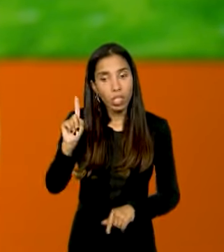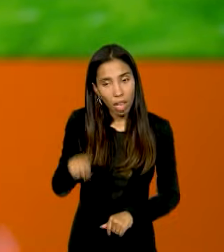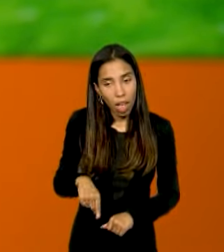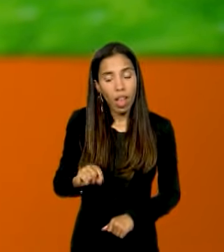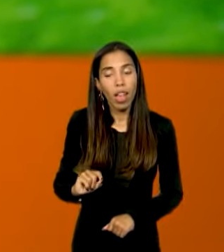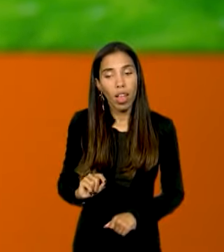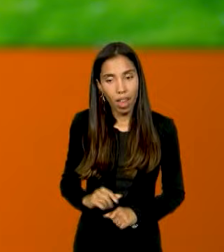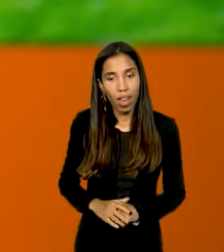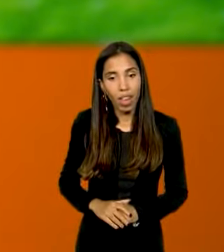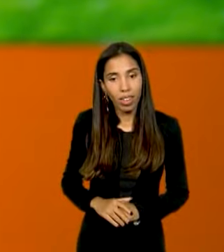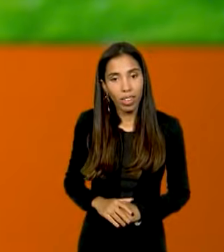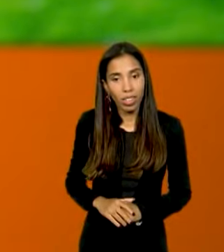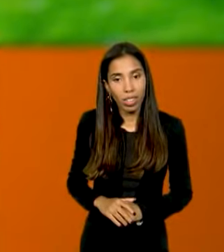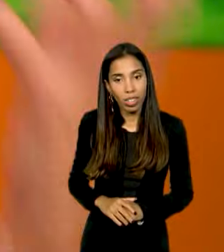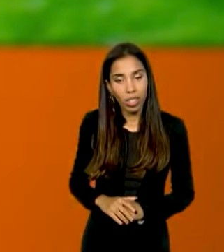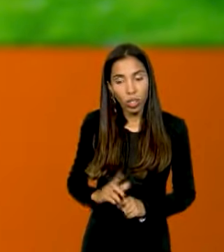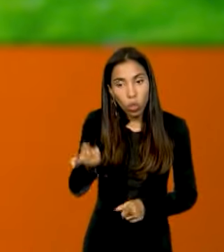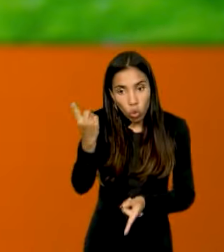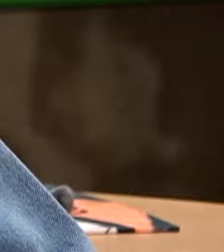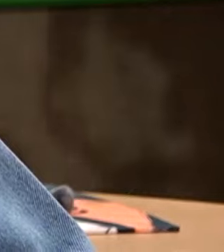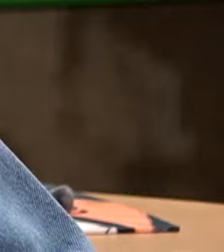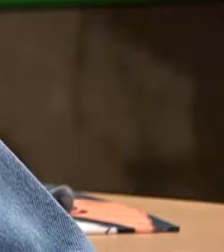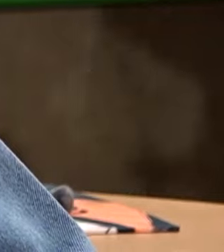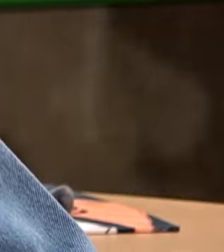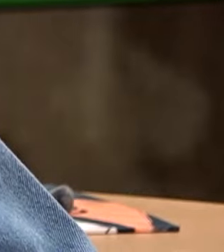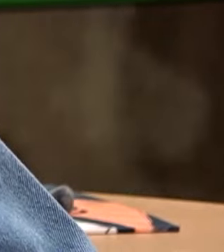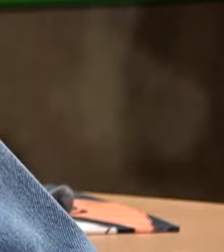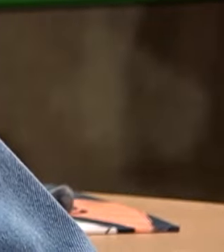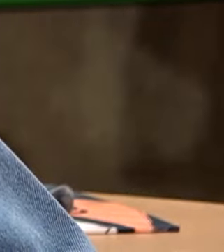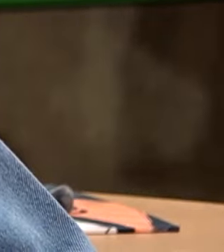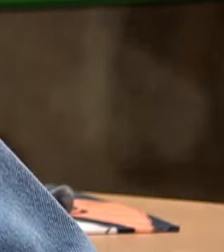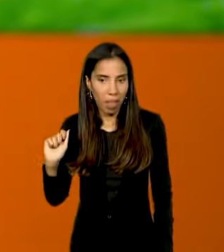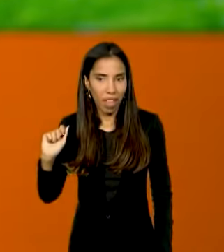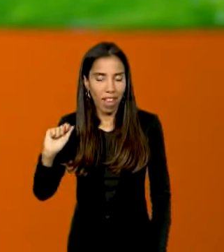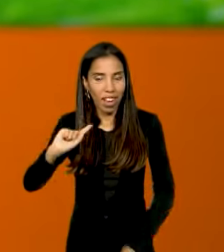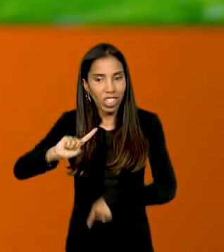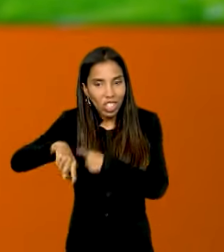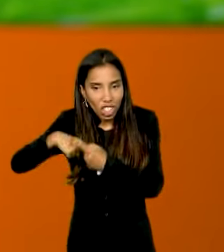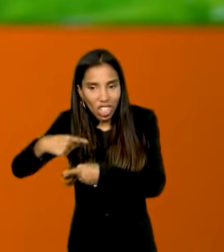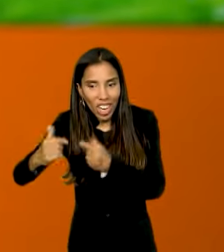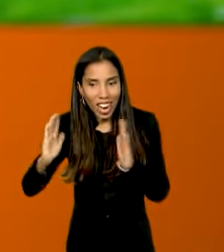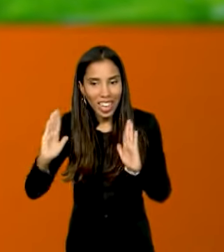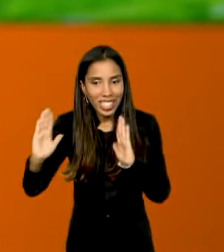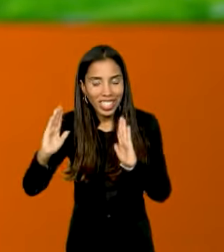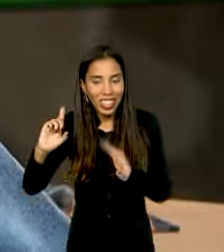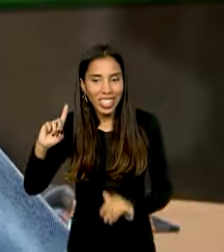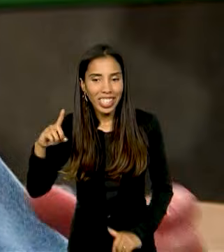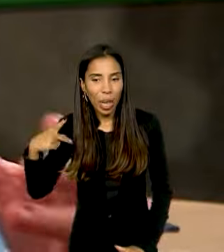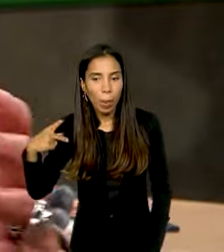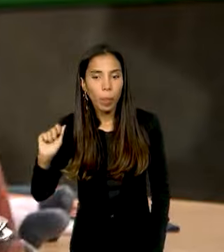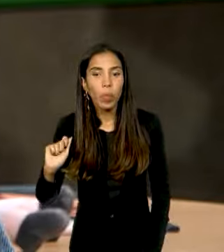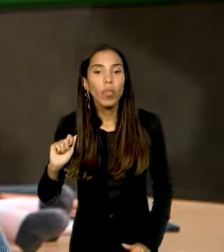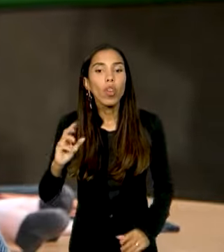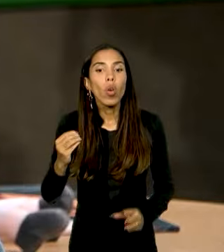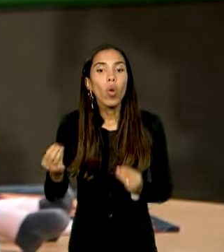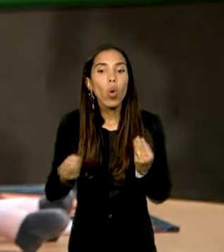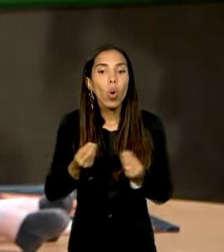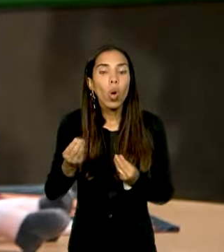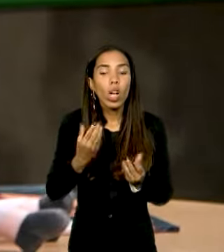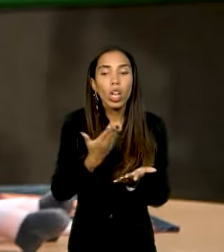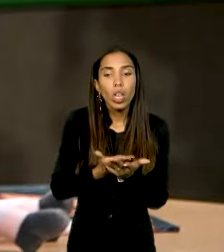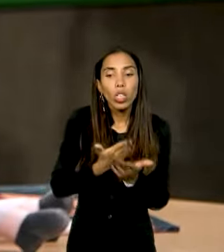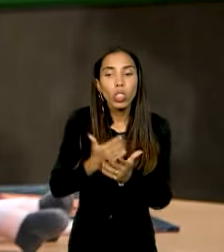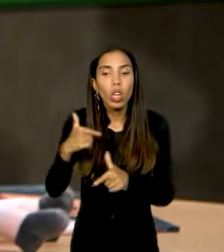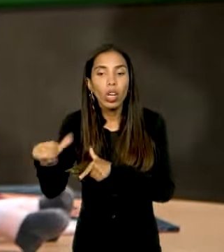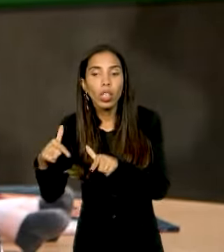essa... Ao sucesso que foi, DPA, a nossa geração a no geração DPA. A geração de vocês no DPA, exatamente. Agora, como é que vocês conciliavam